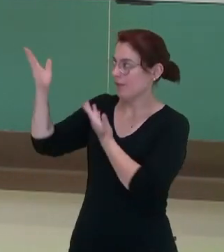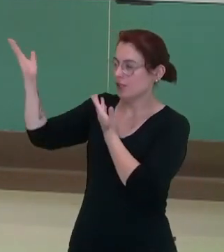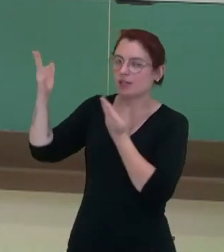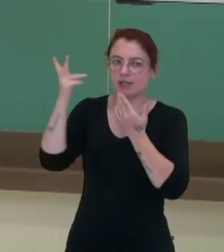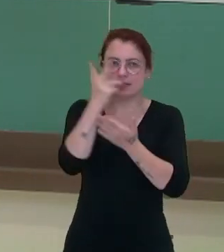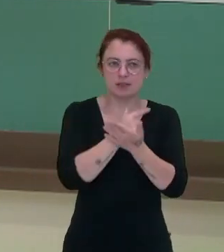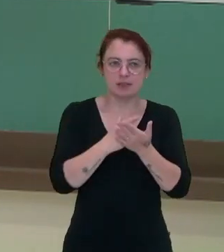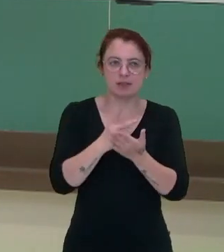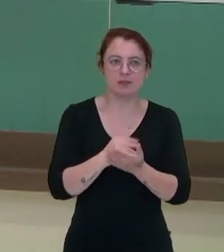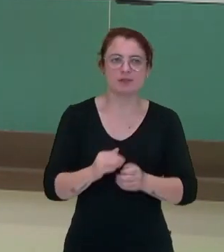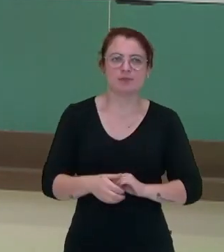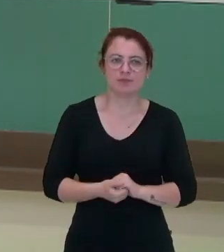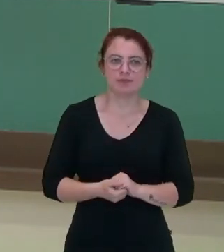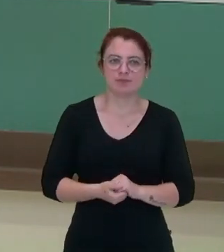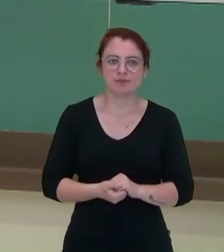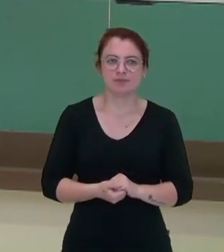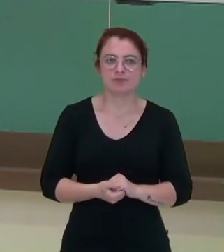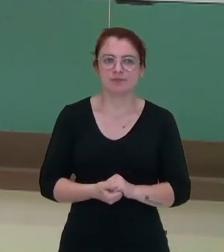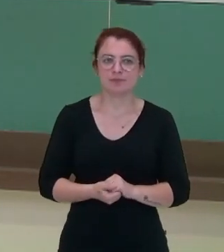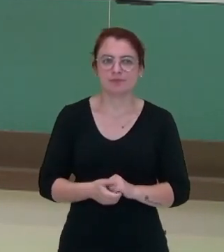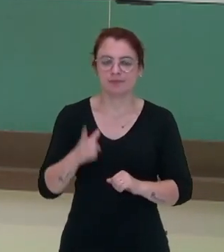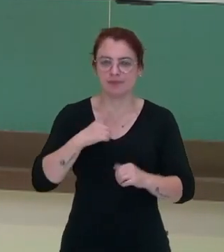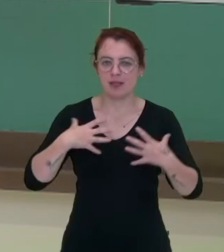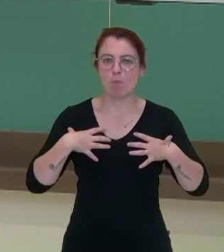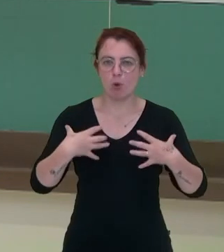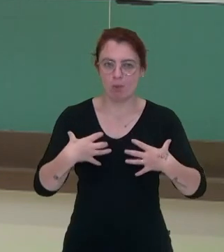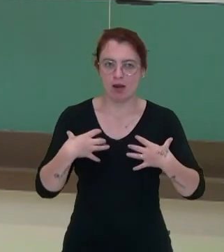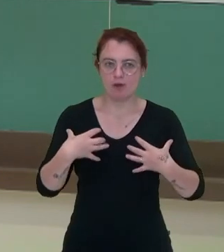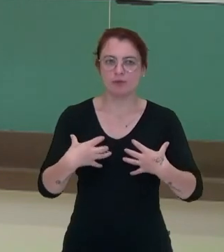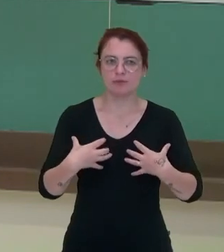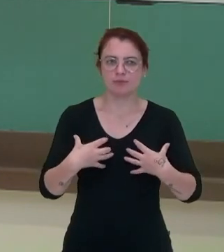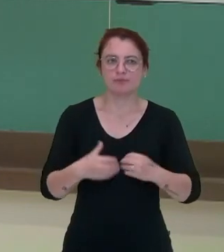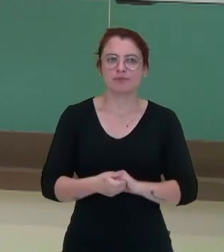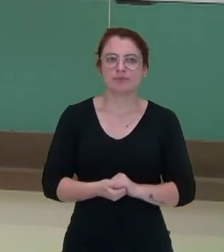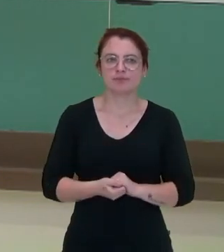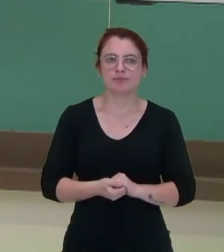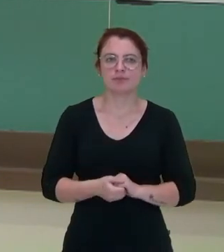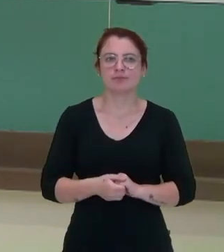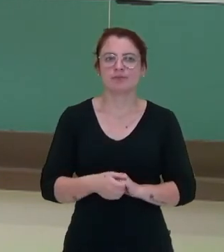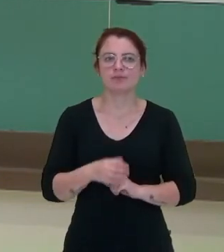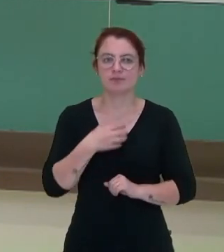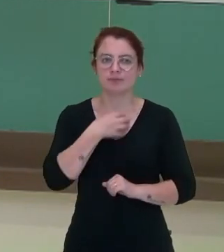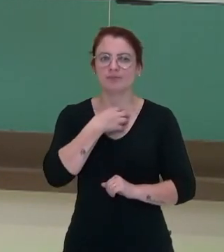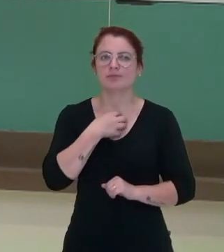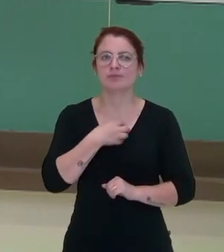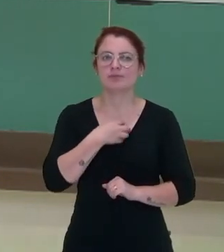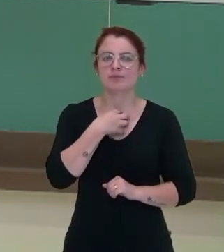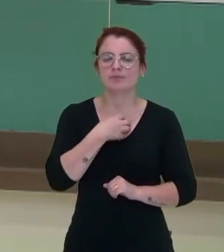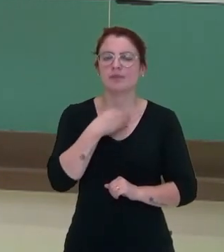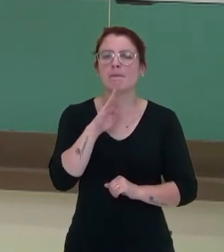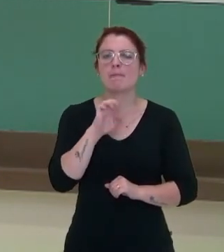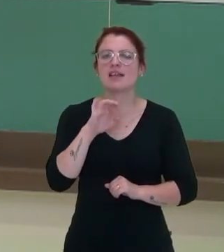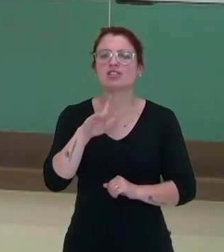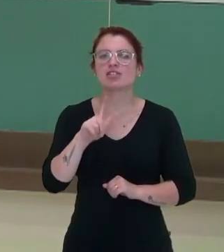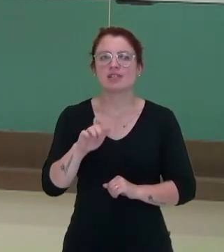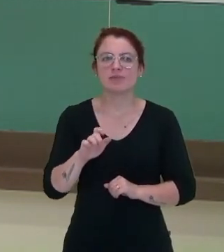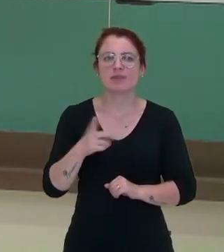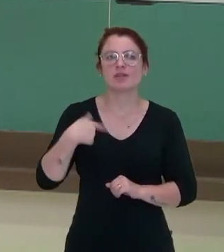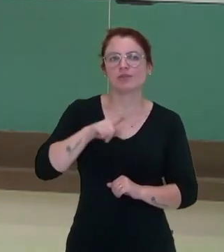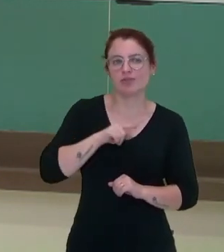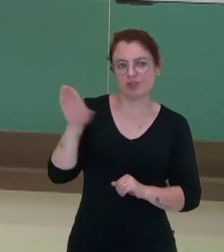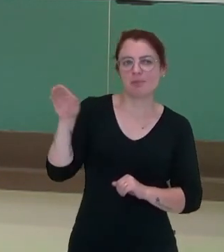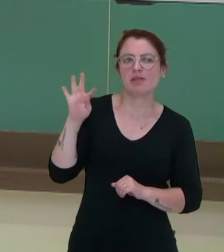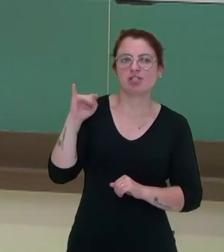Ao fundo, nós temos os pulmões, esquerdo e direito. E aqui, a região destacada, na cor bege, nós temos o quê?